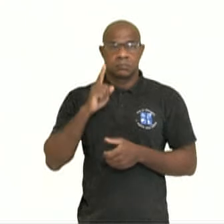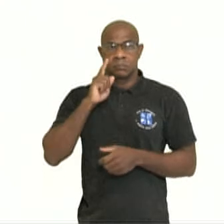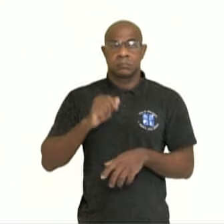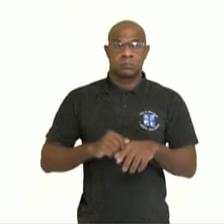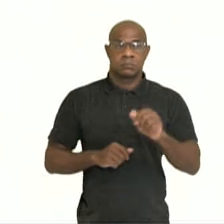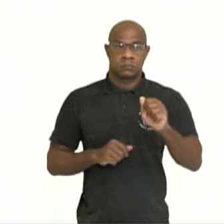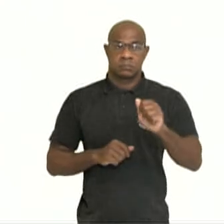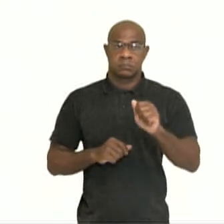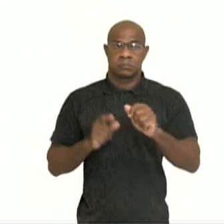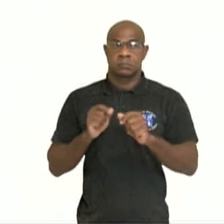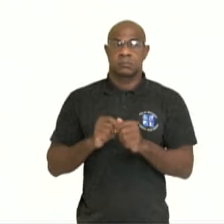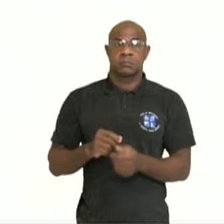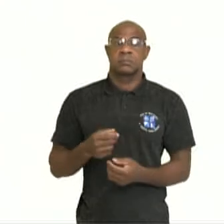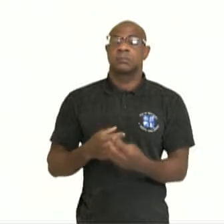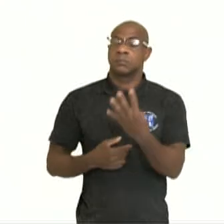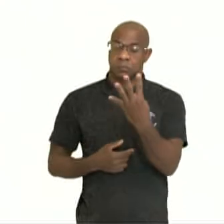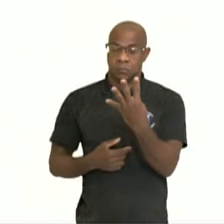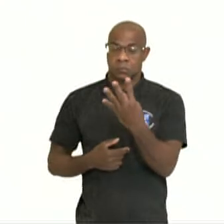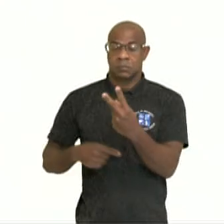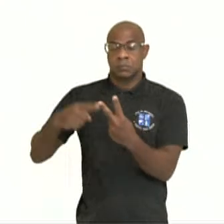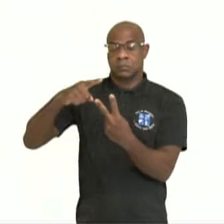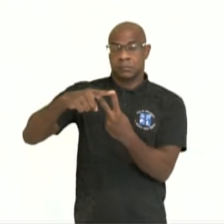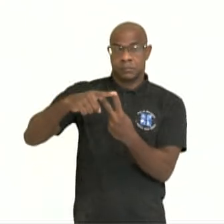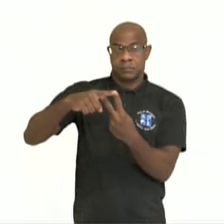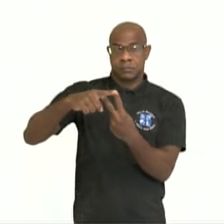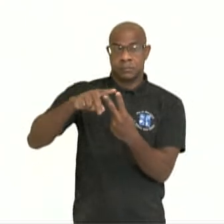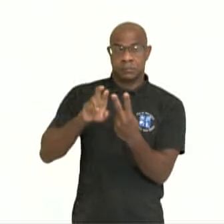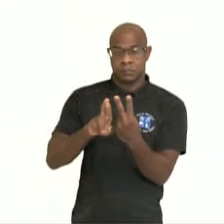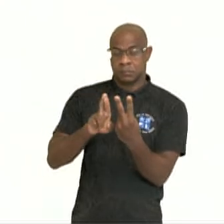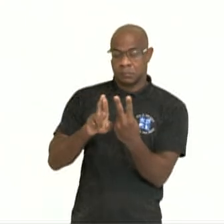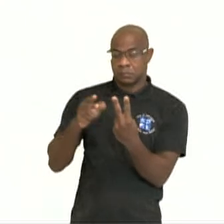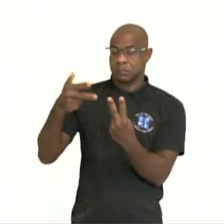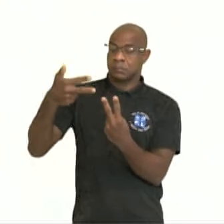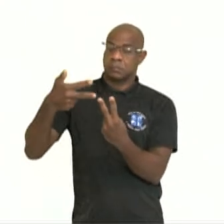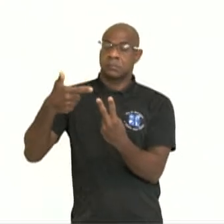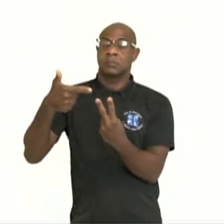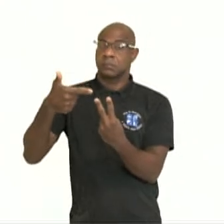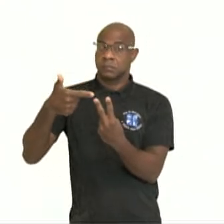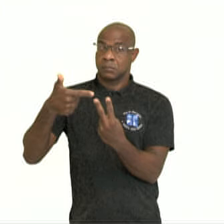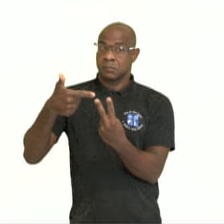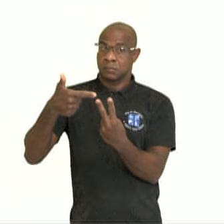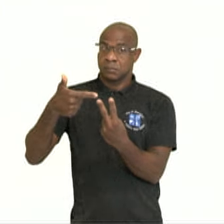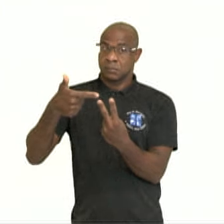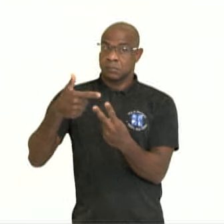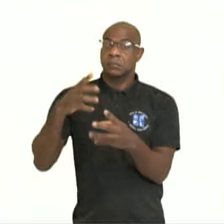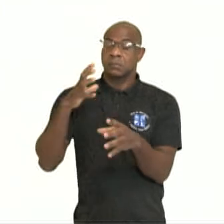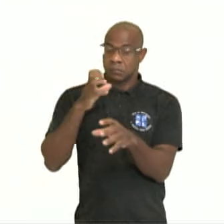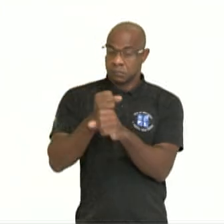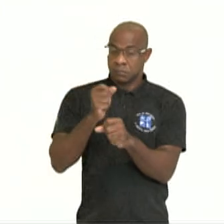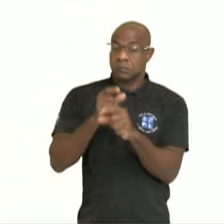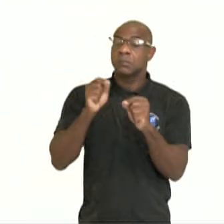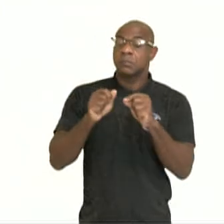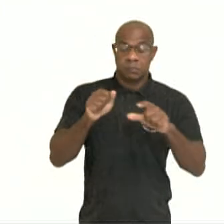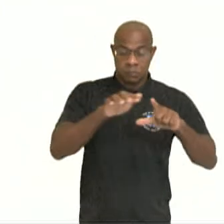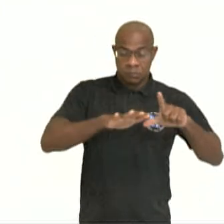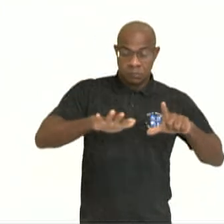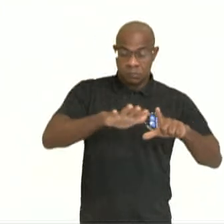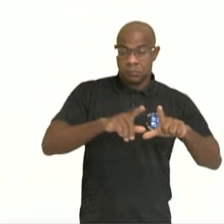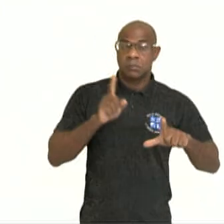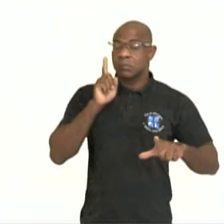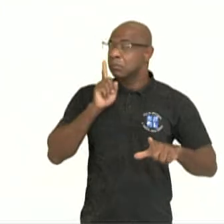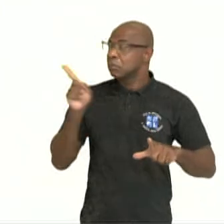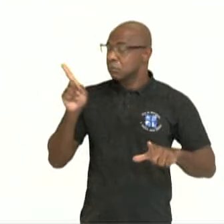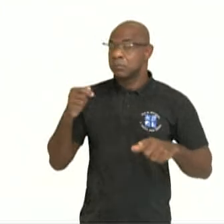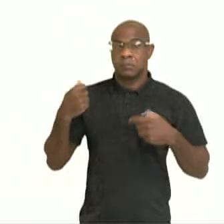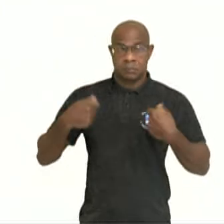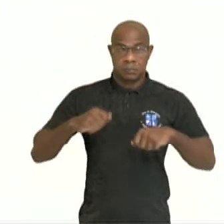sendo 4πr ao quadrado. Novamente, para calcular a superfície, eu preciso saber apenas do